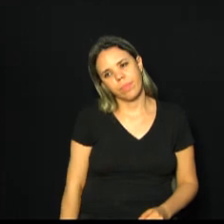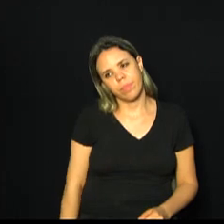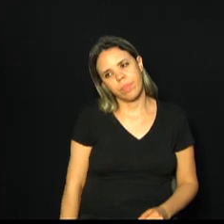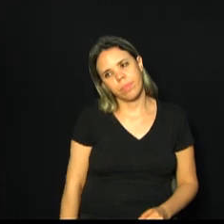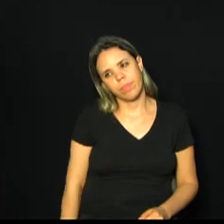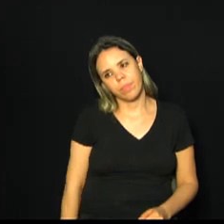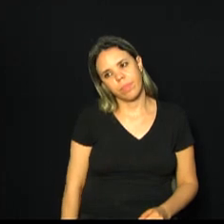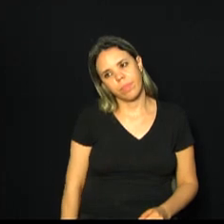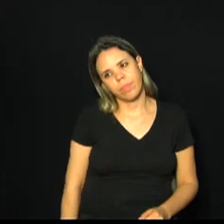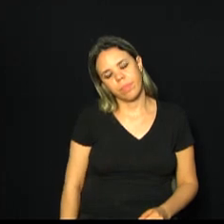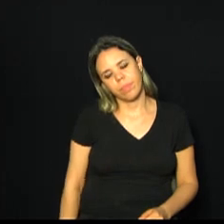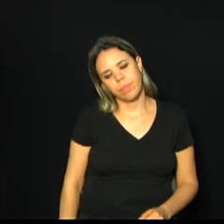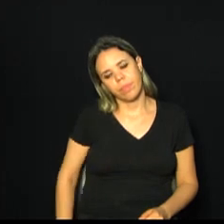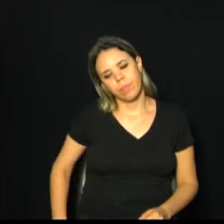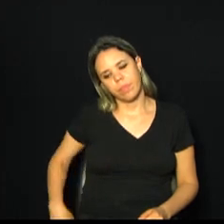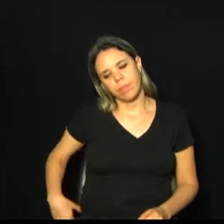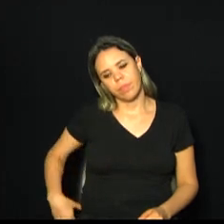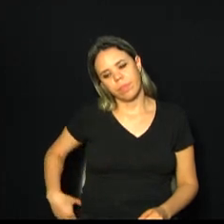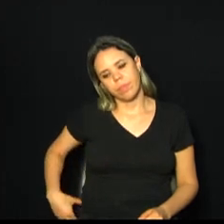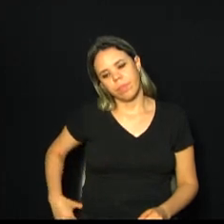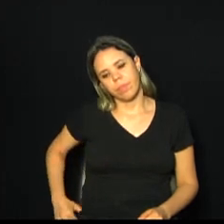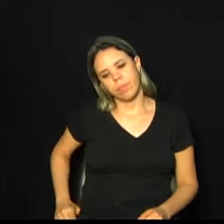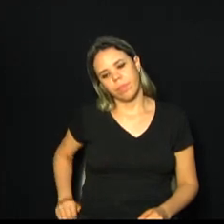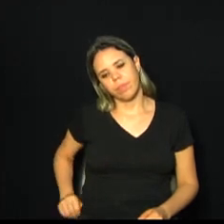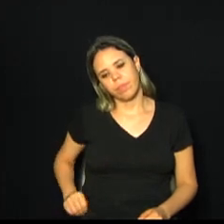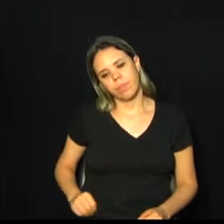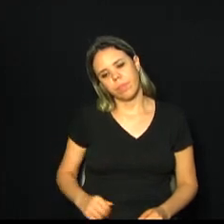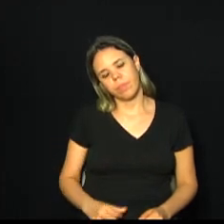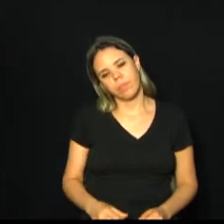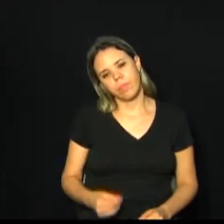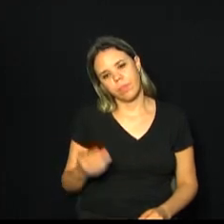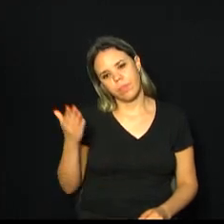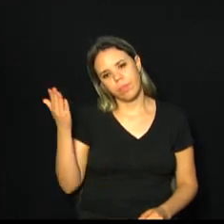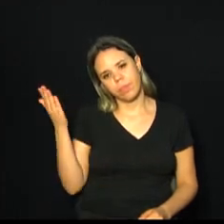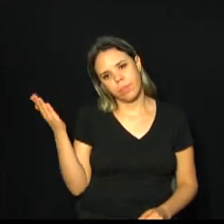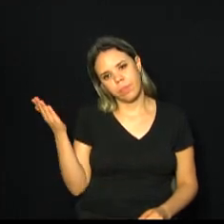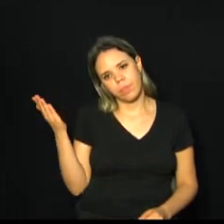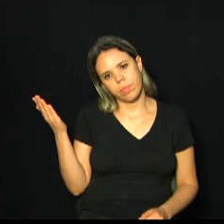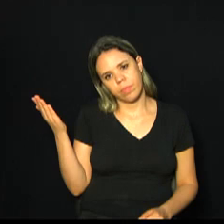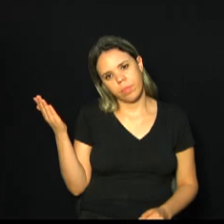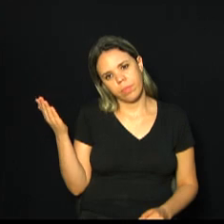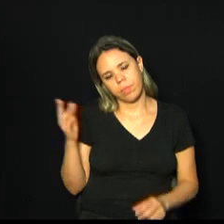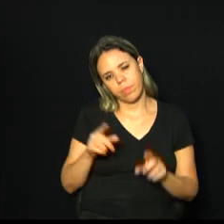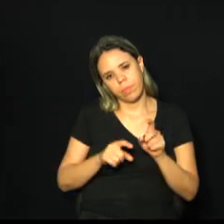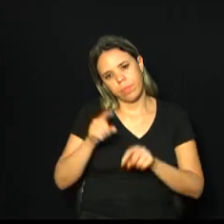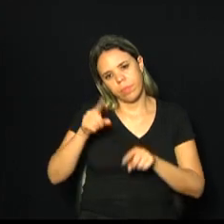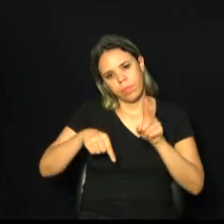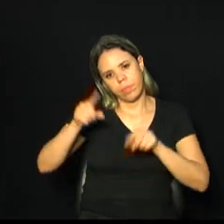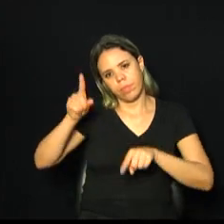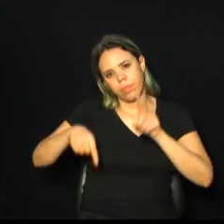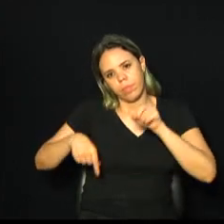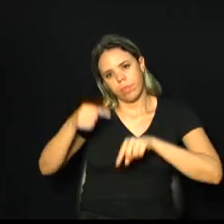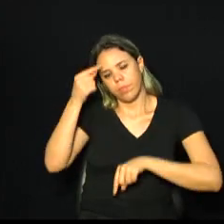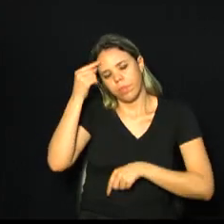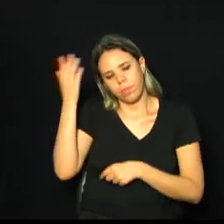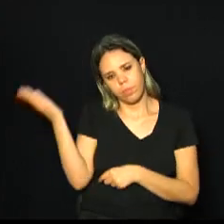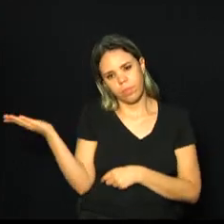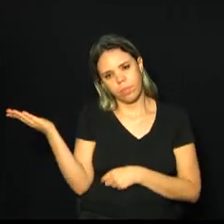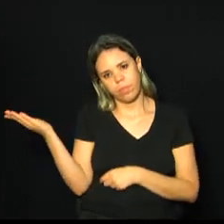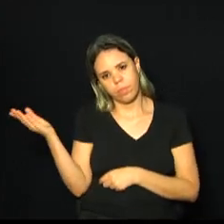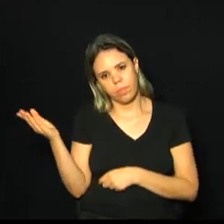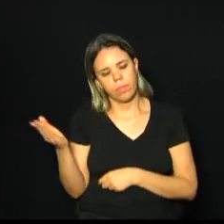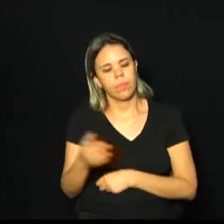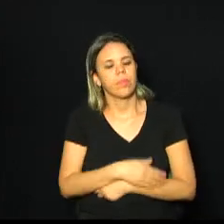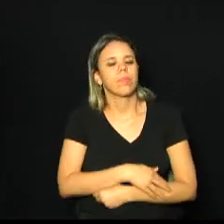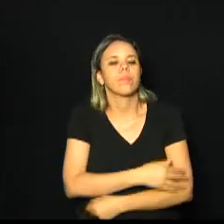Verdade, é isso mesmo. Bom, isso aqui é apenas um gráfico para vocês terem uma noção